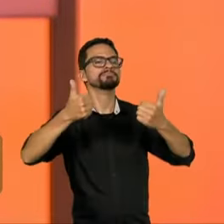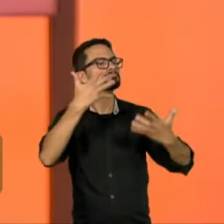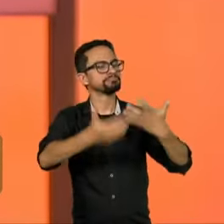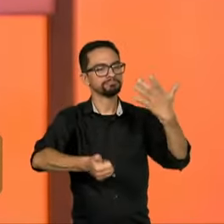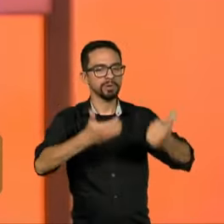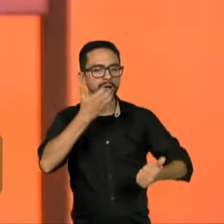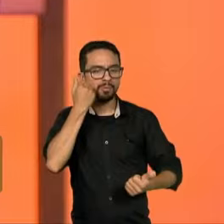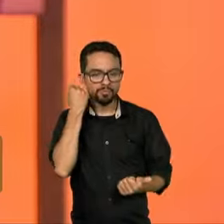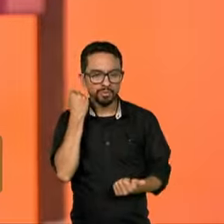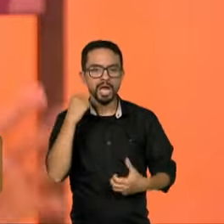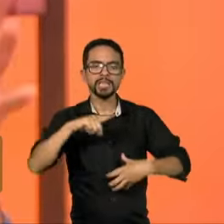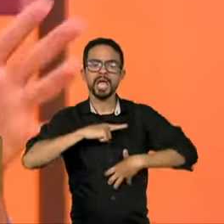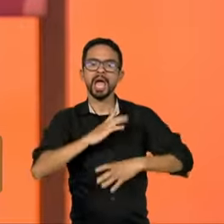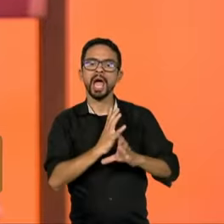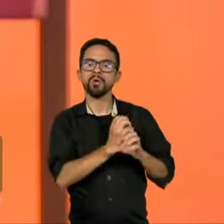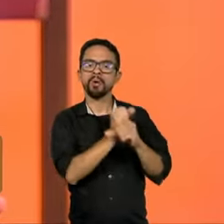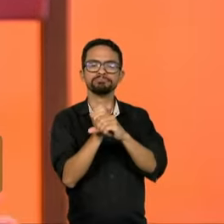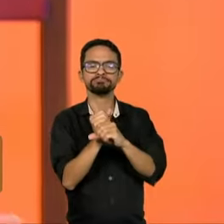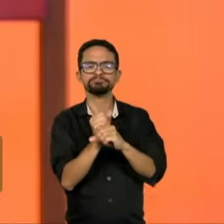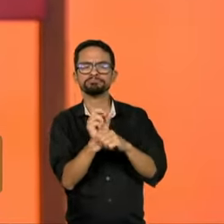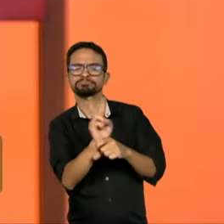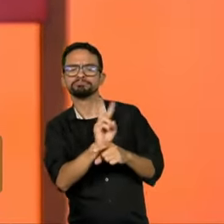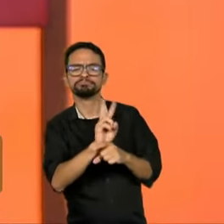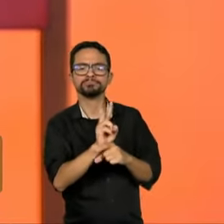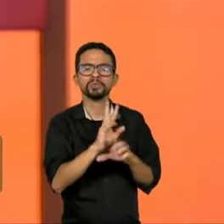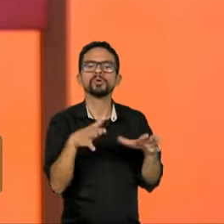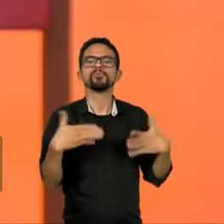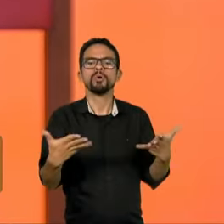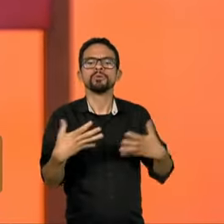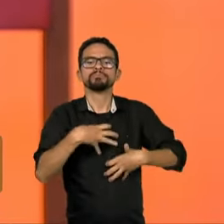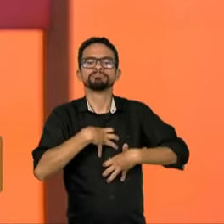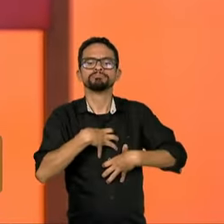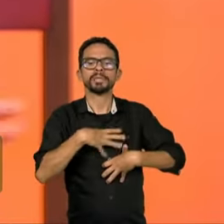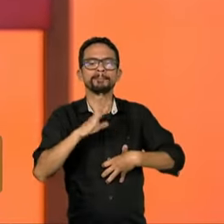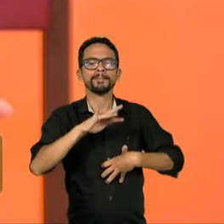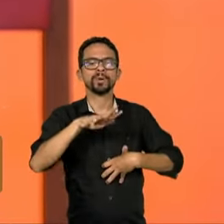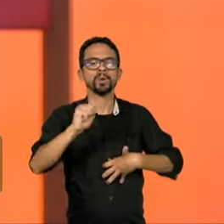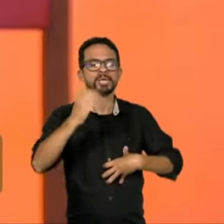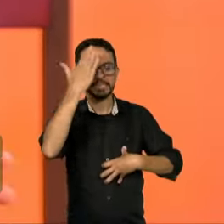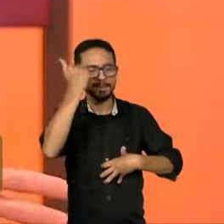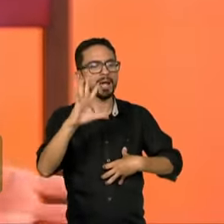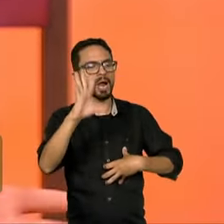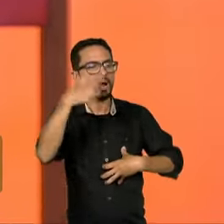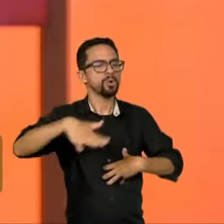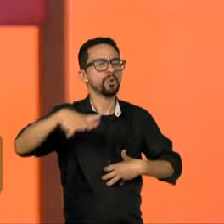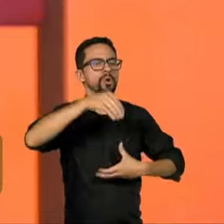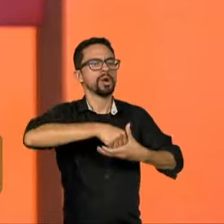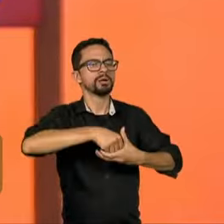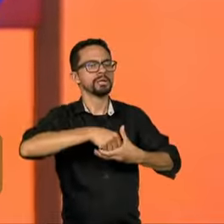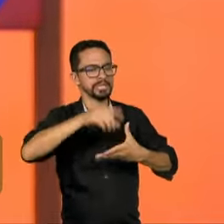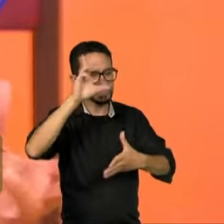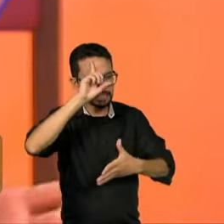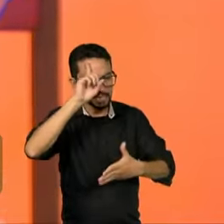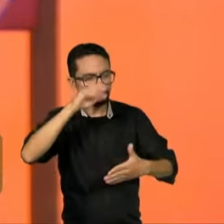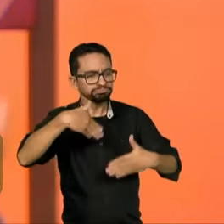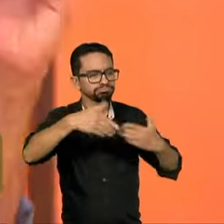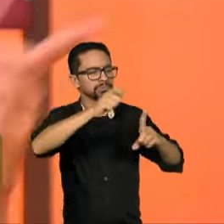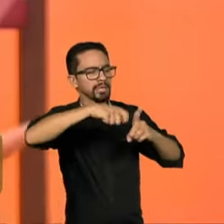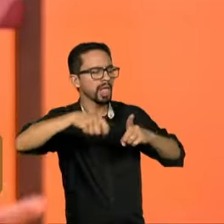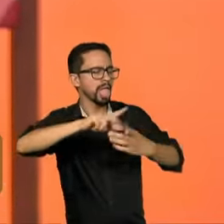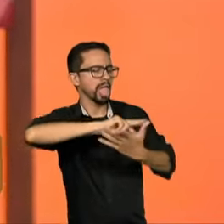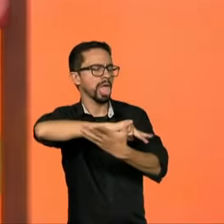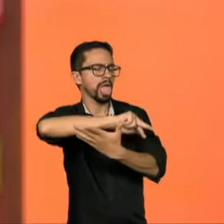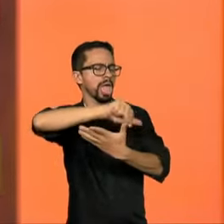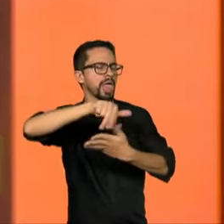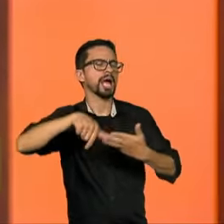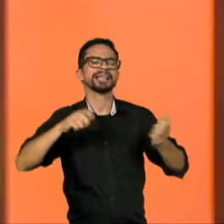adotando como forma de calcular, de prever qual vai ser a meteorologia, o clima nos próximos dias, meses, etc.,